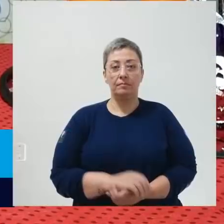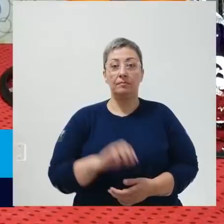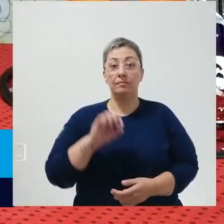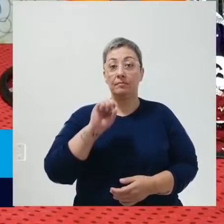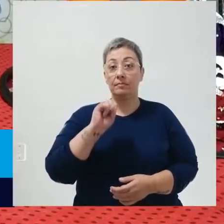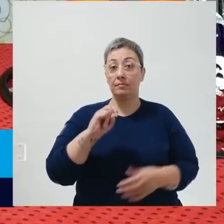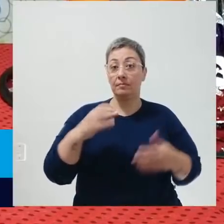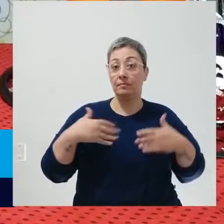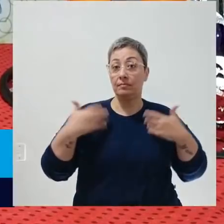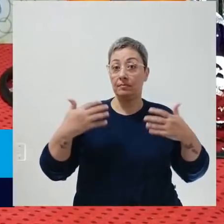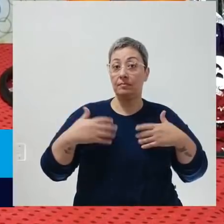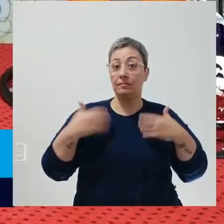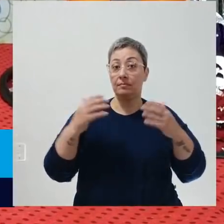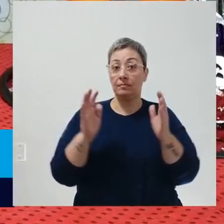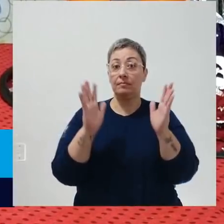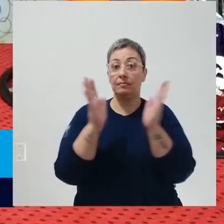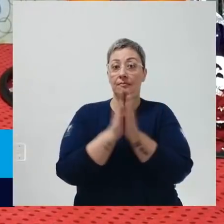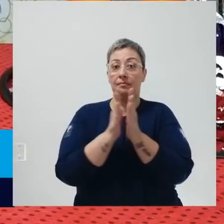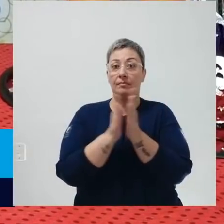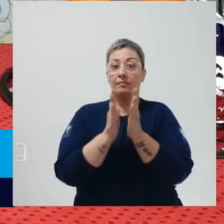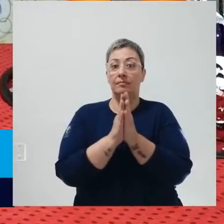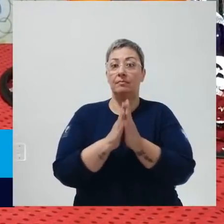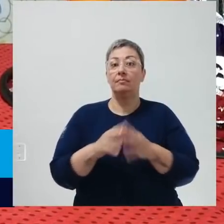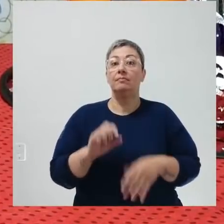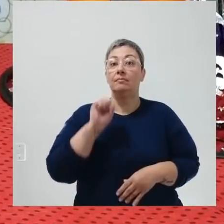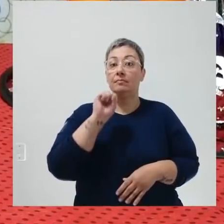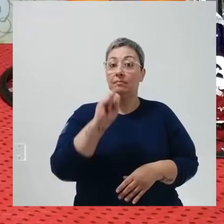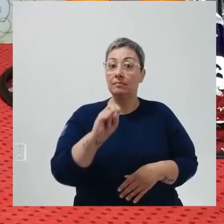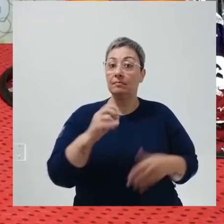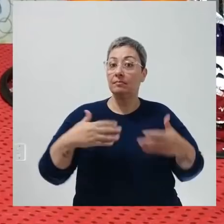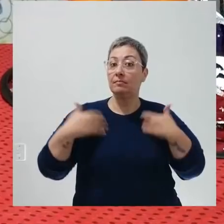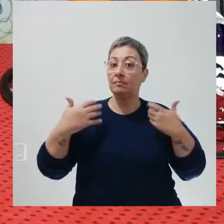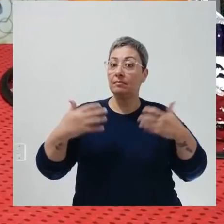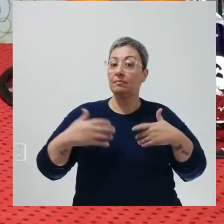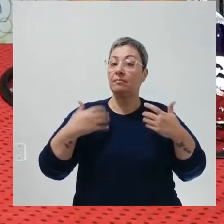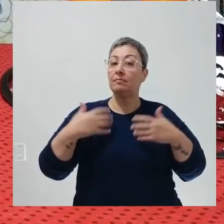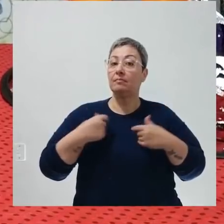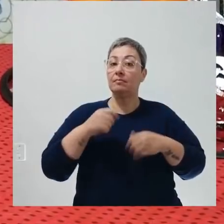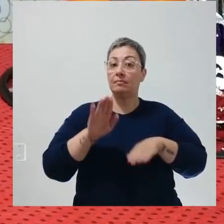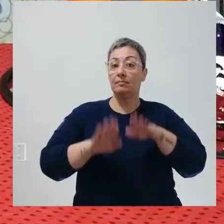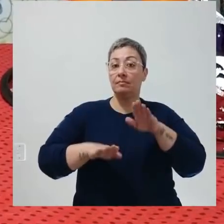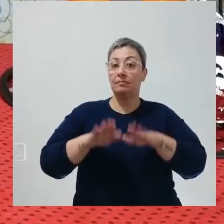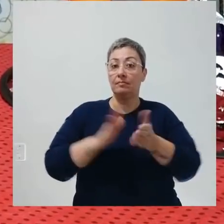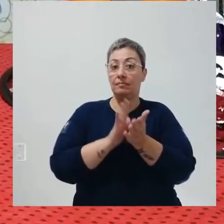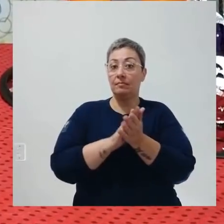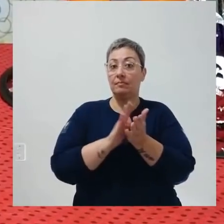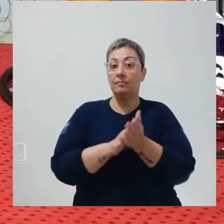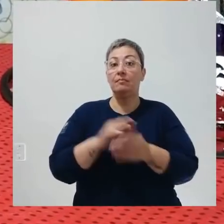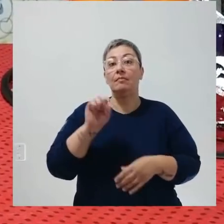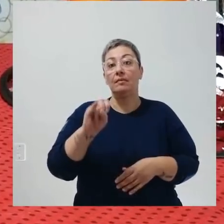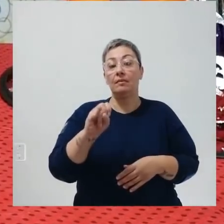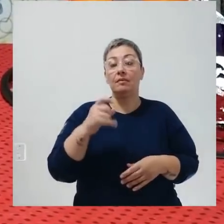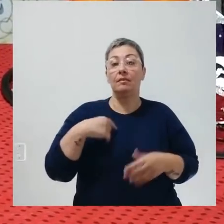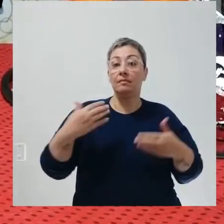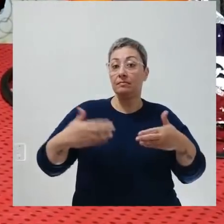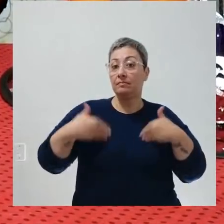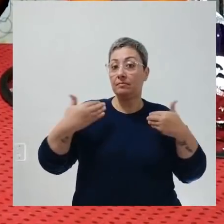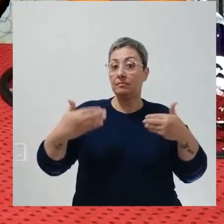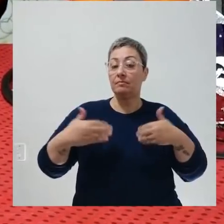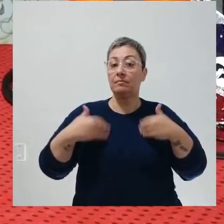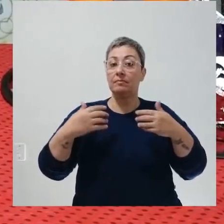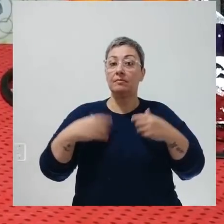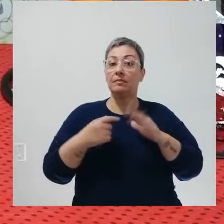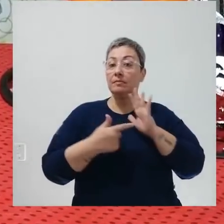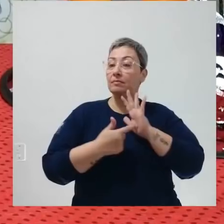Se você está contente, bata palma. Se você está contente, bata palma. Se você